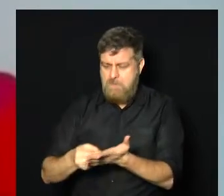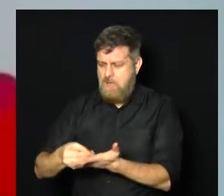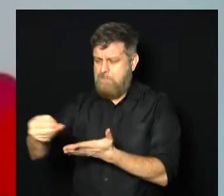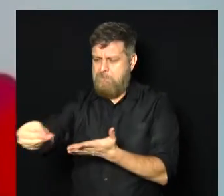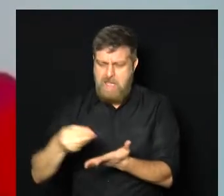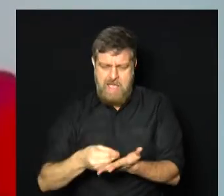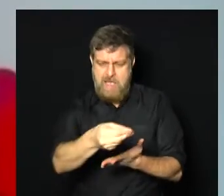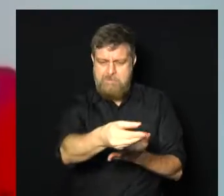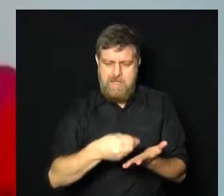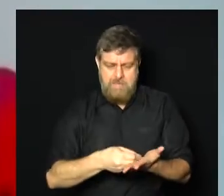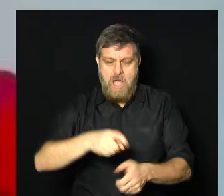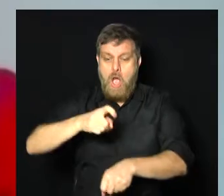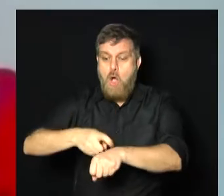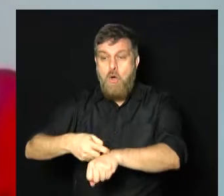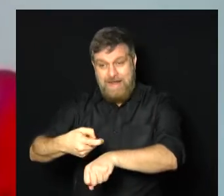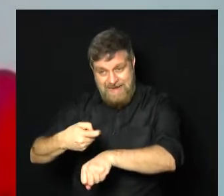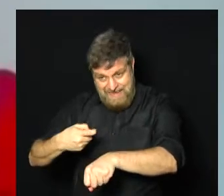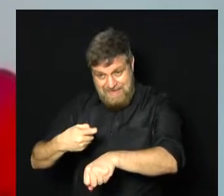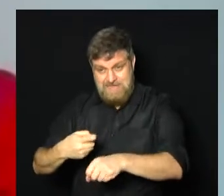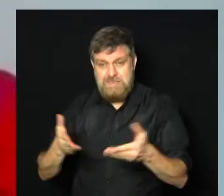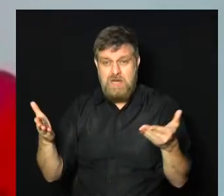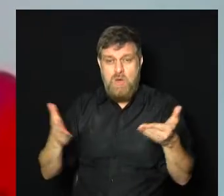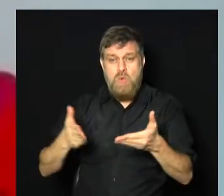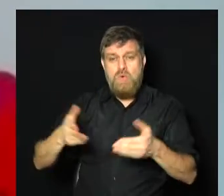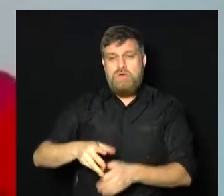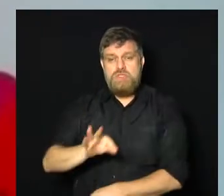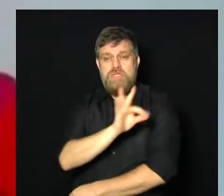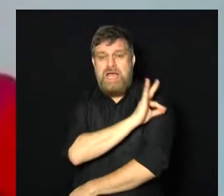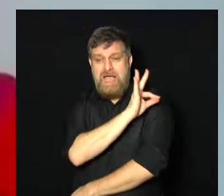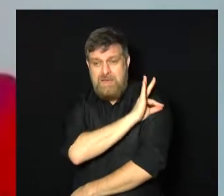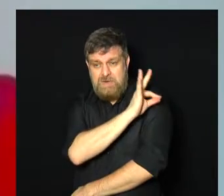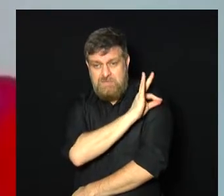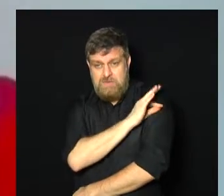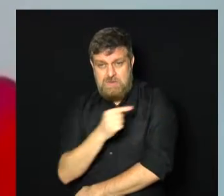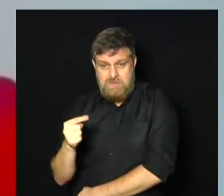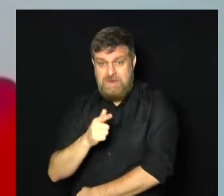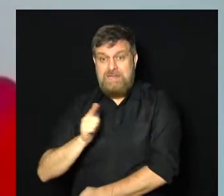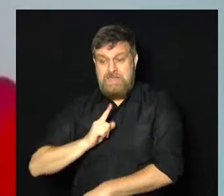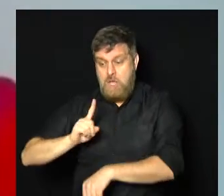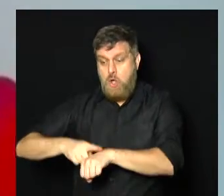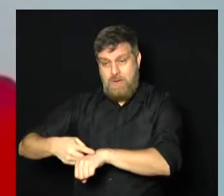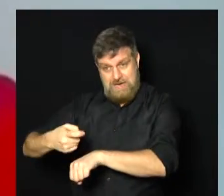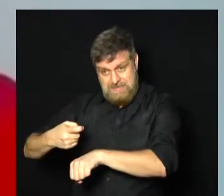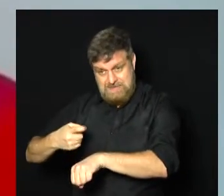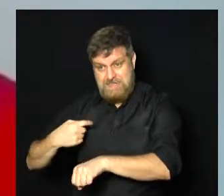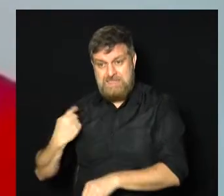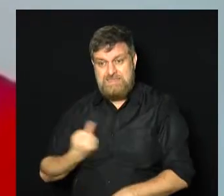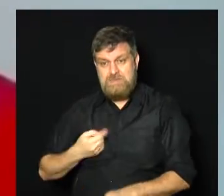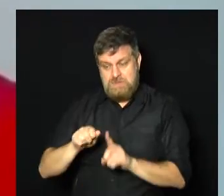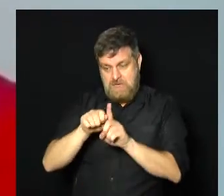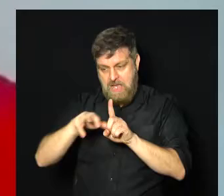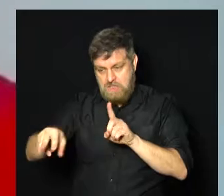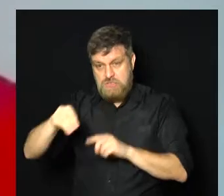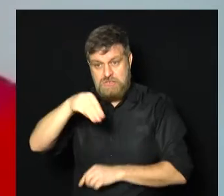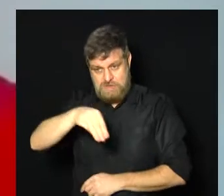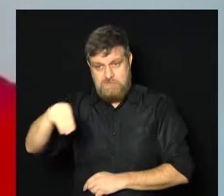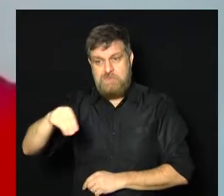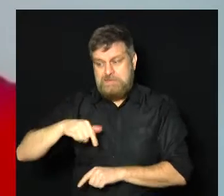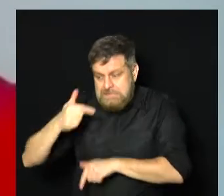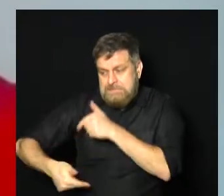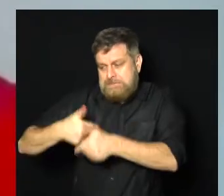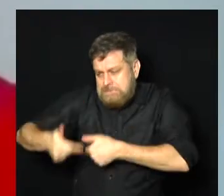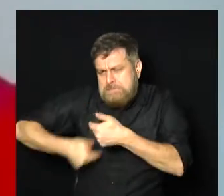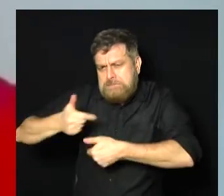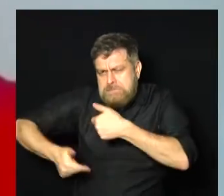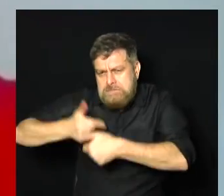extras, né, que inclusive hoje a prefeitura sobrevive, né, com horas extras das agentes monitoras.